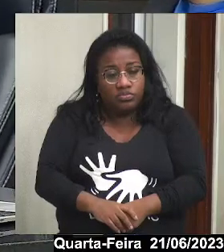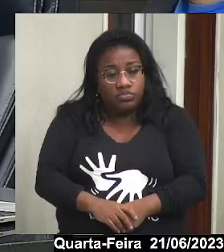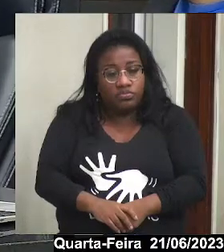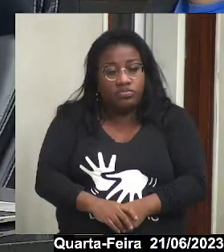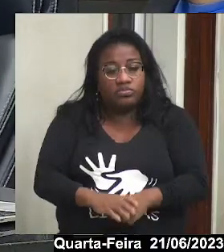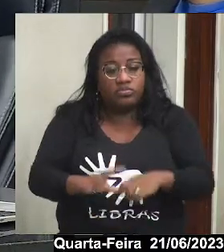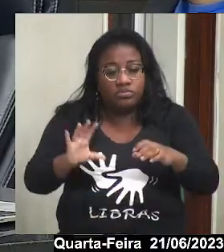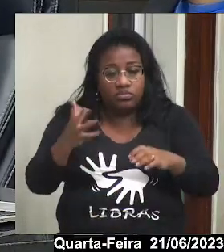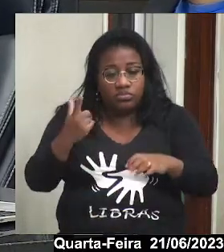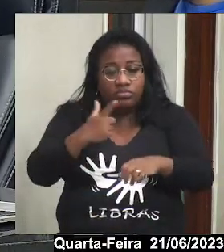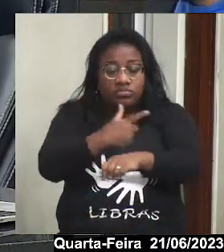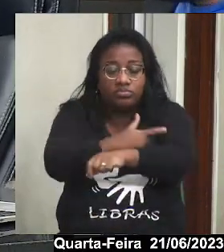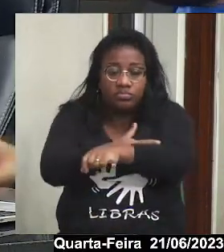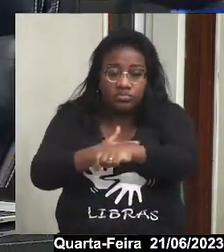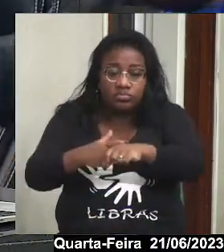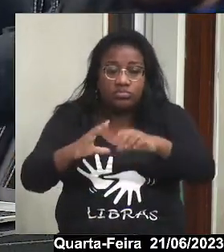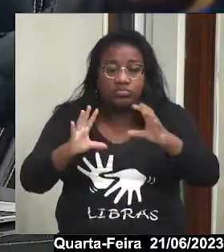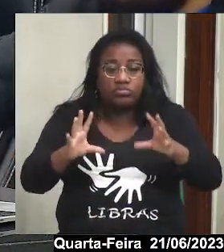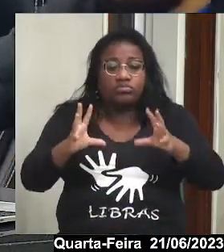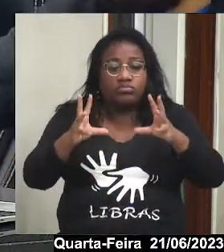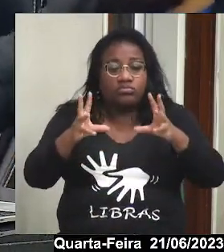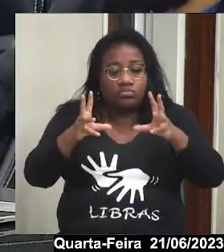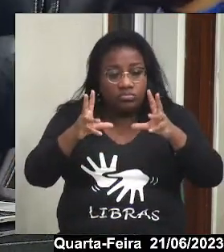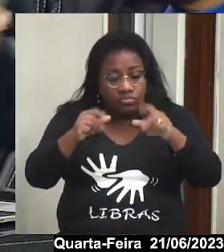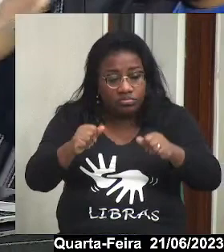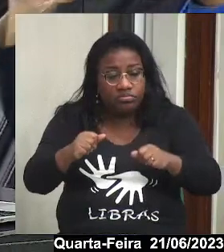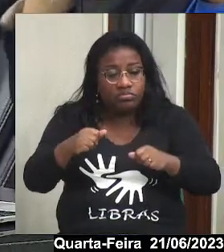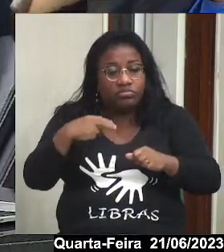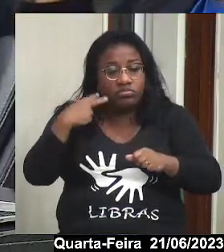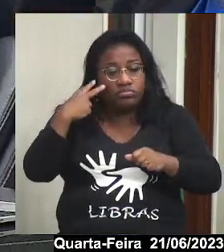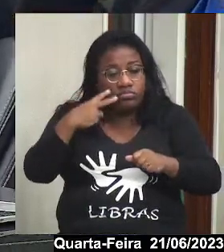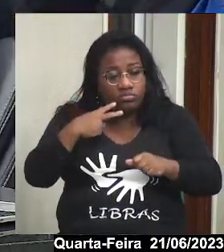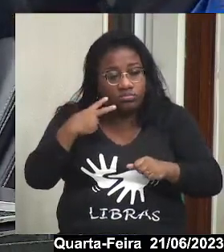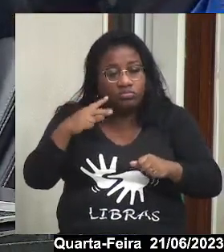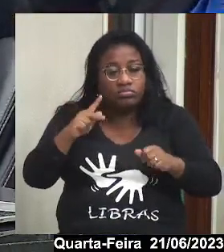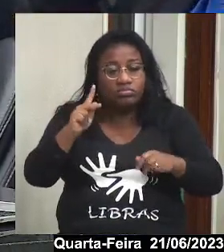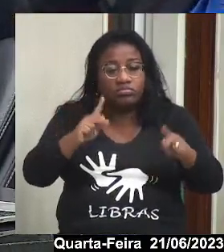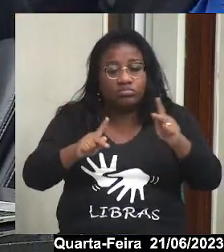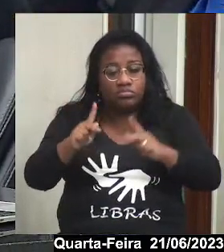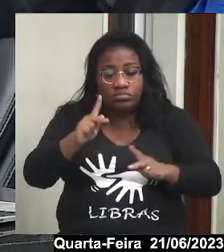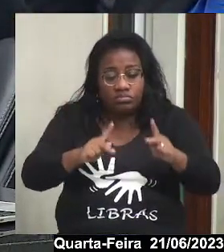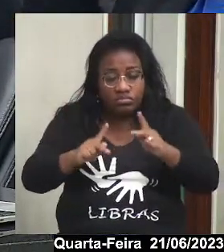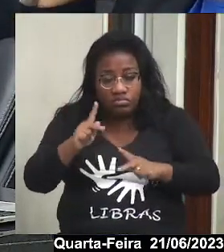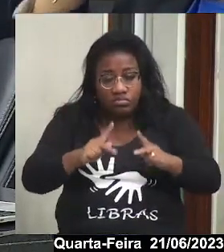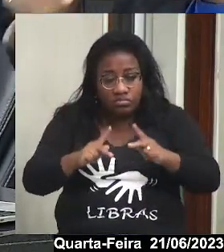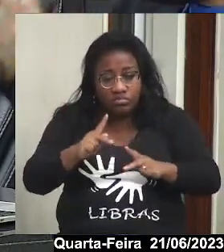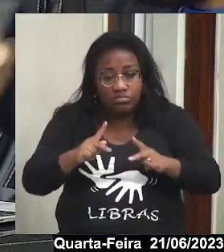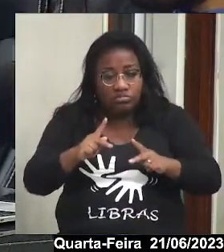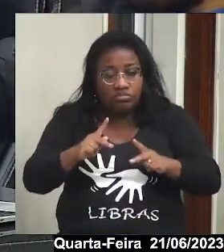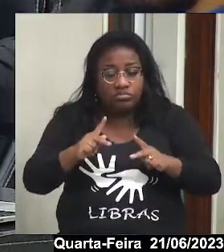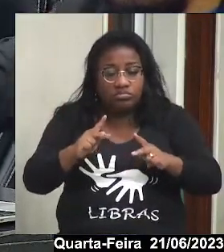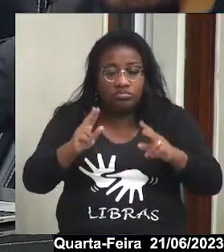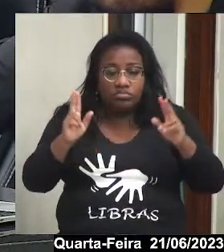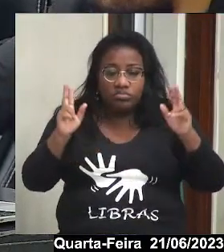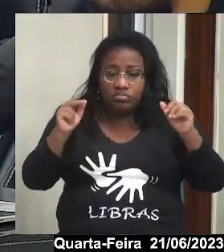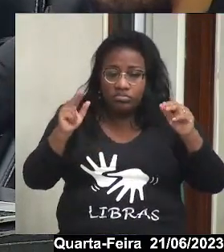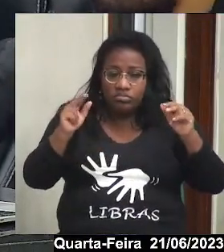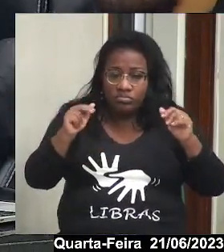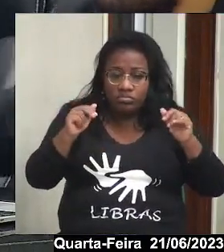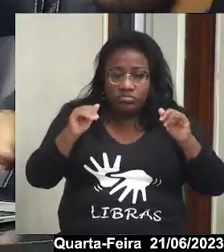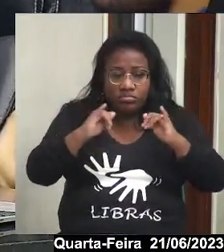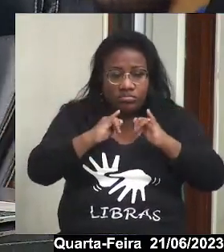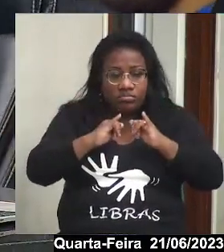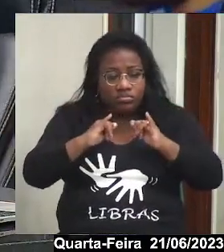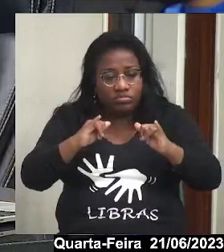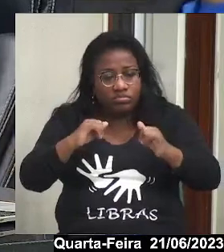que a educação cabe para todos. Para todos. Tanto do lado dos vereadores, como para a população. Eu não vou me omitir nunca em